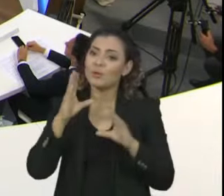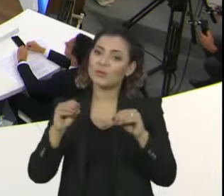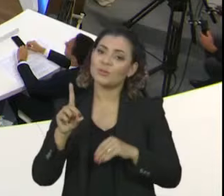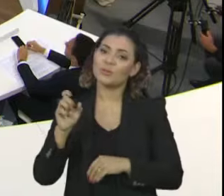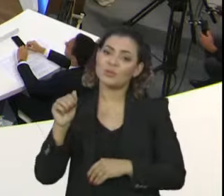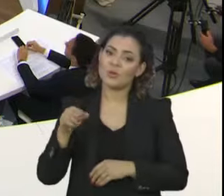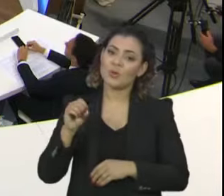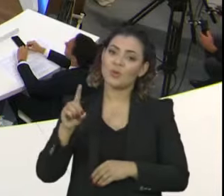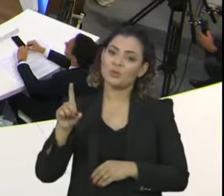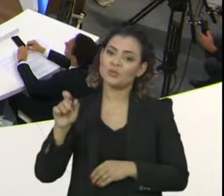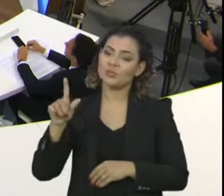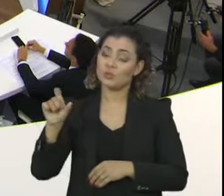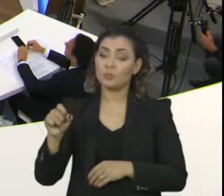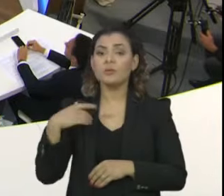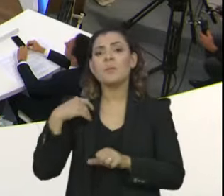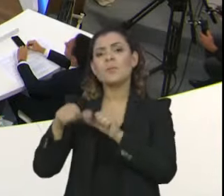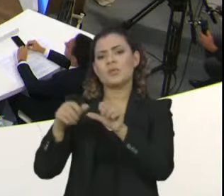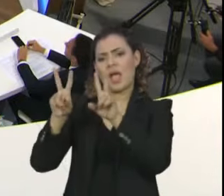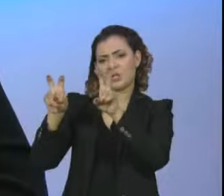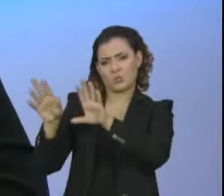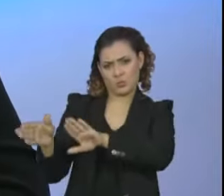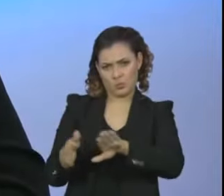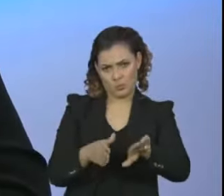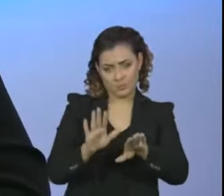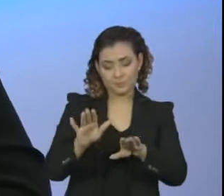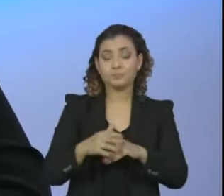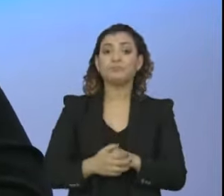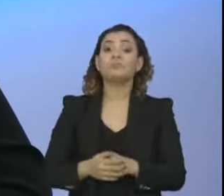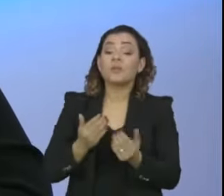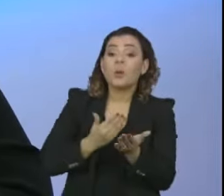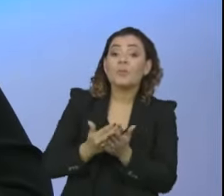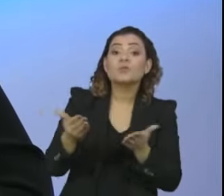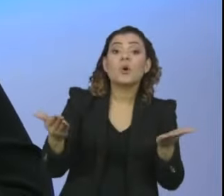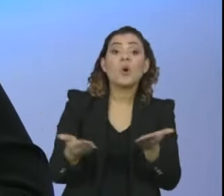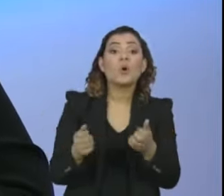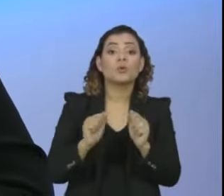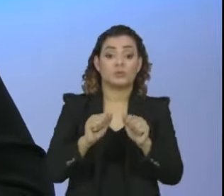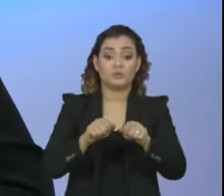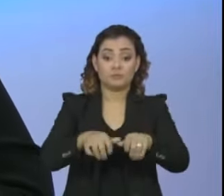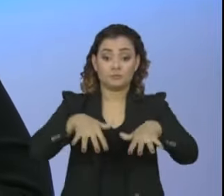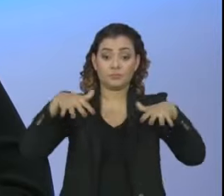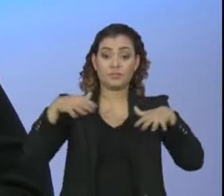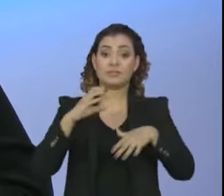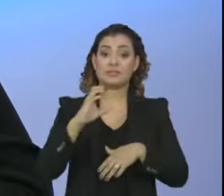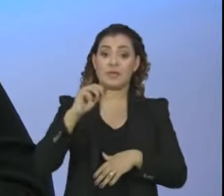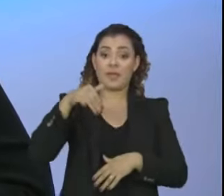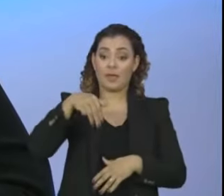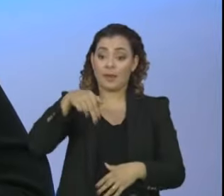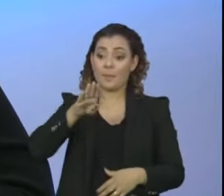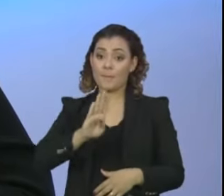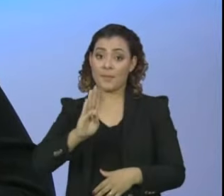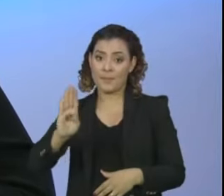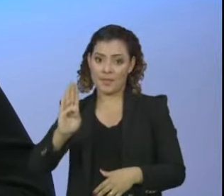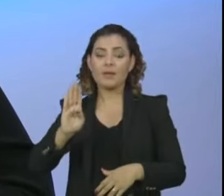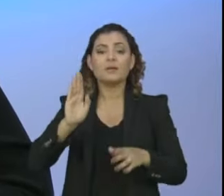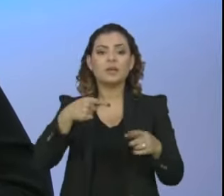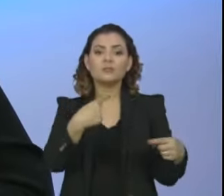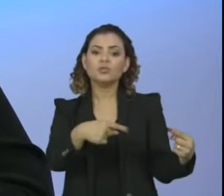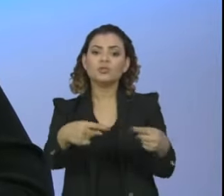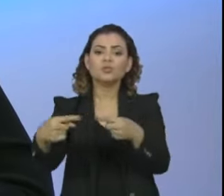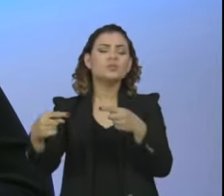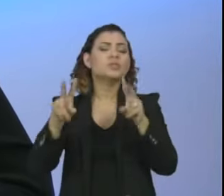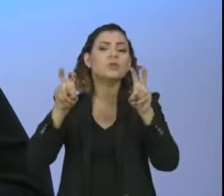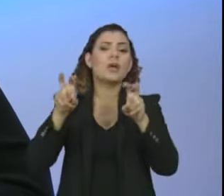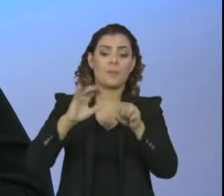do modelo que aproveitar para mudar um pouquinho de assunto é começou hoje a assembleia geral da CNBB e entre os temas que devem ser